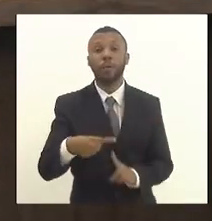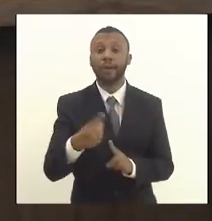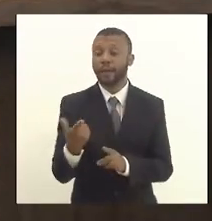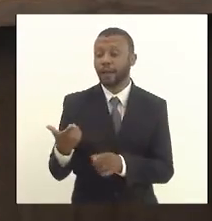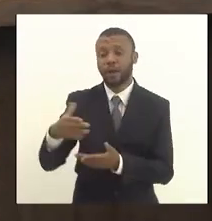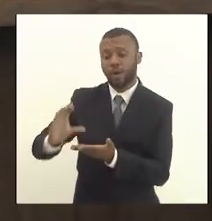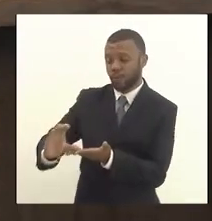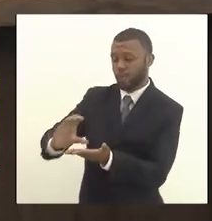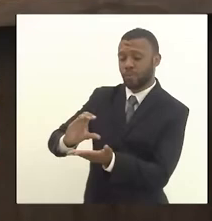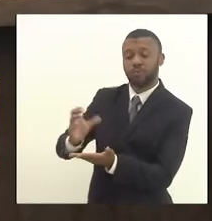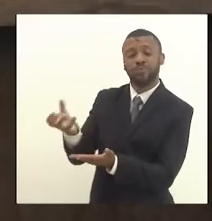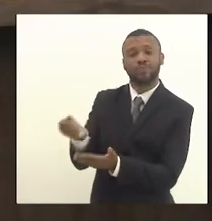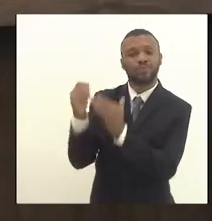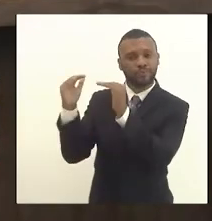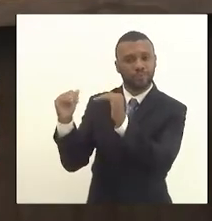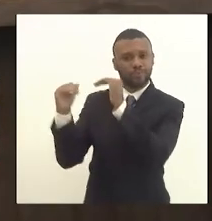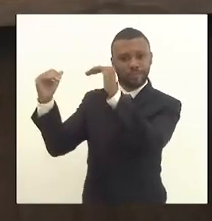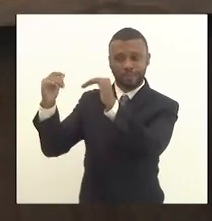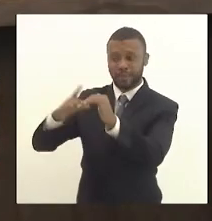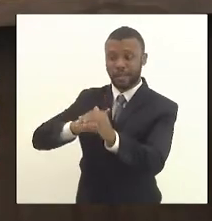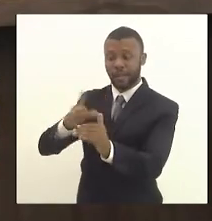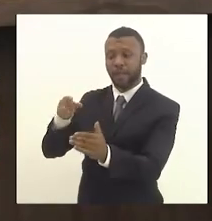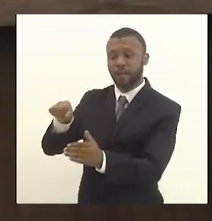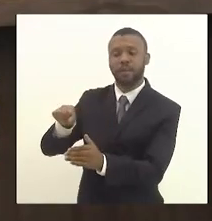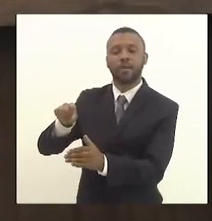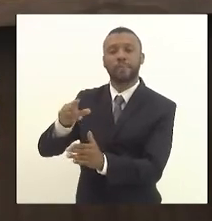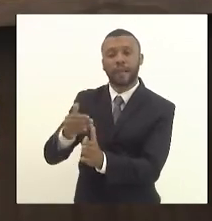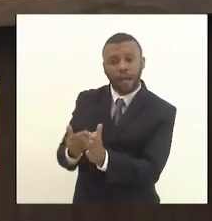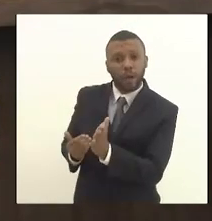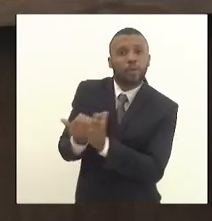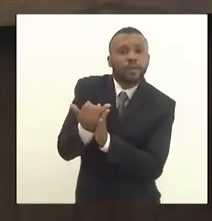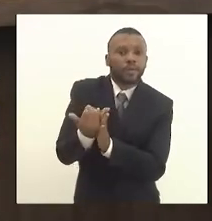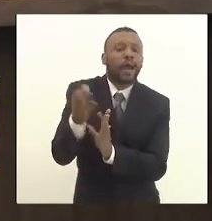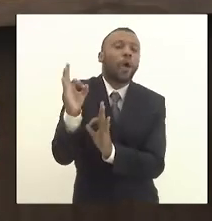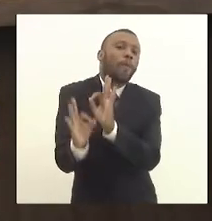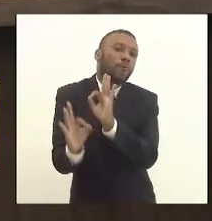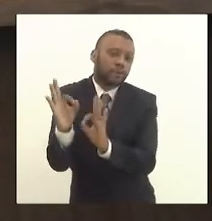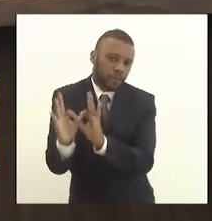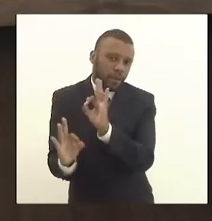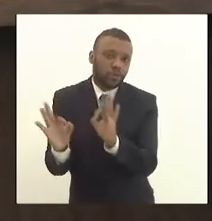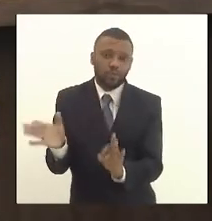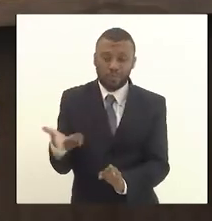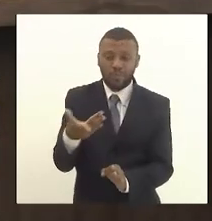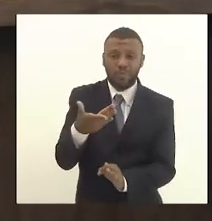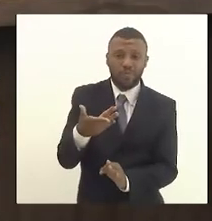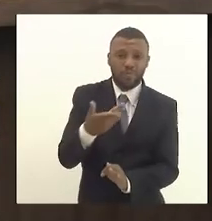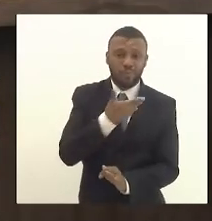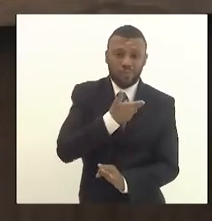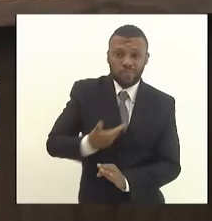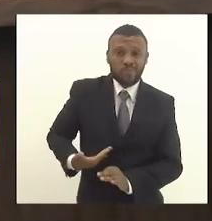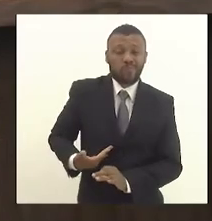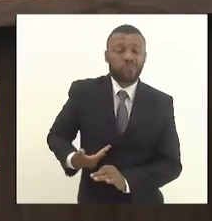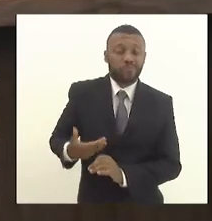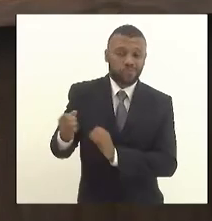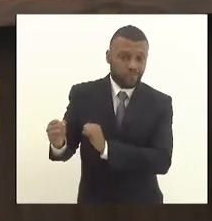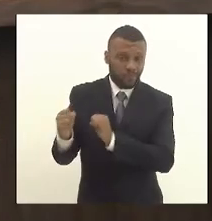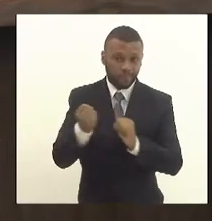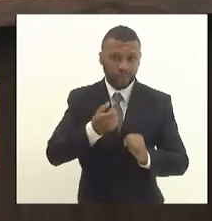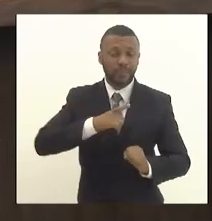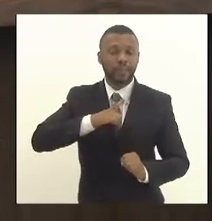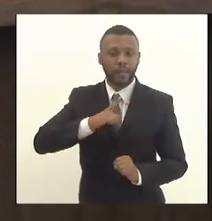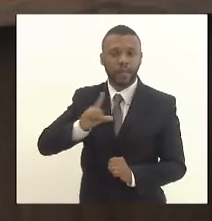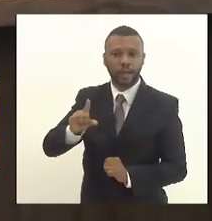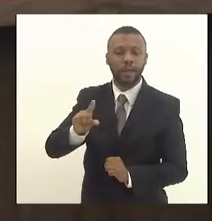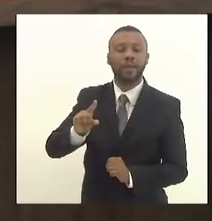onde o poder público tiver a maior necessidade de capital. Mas a própria